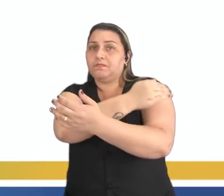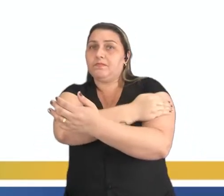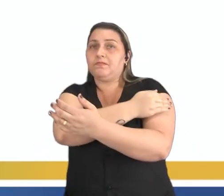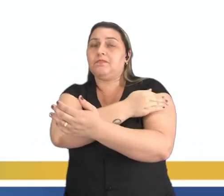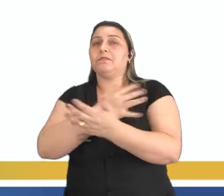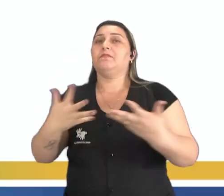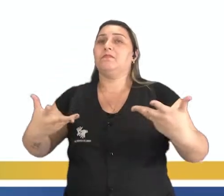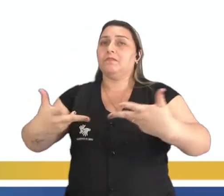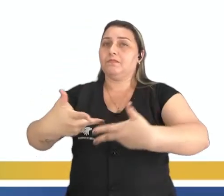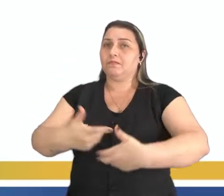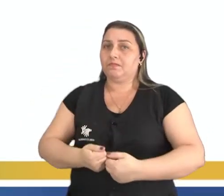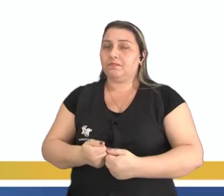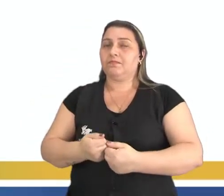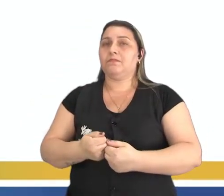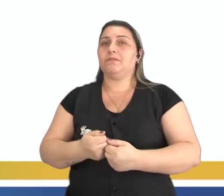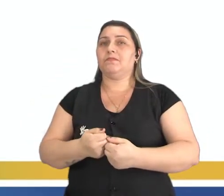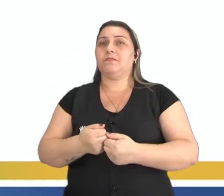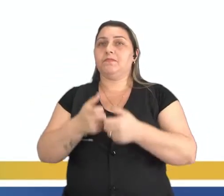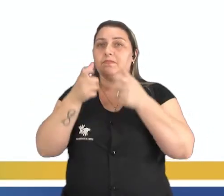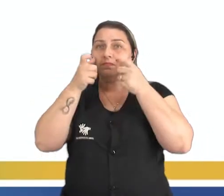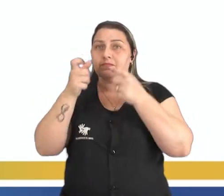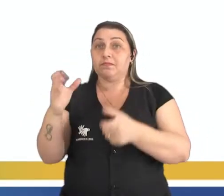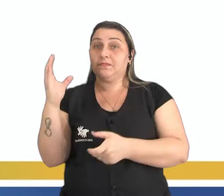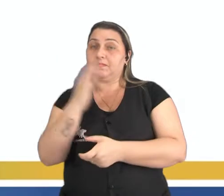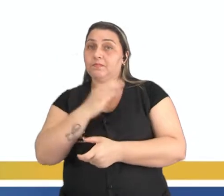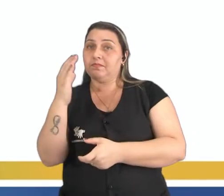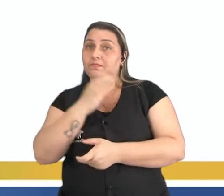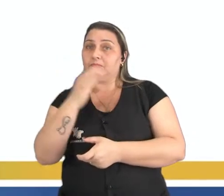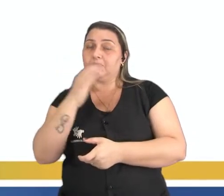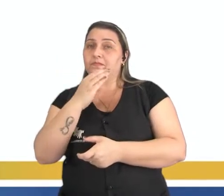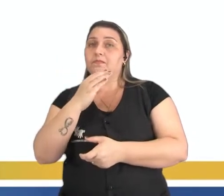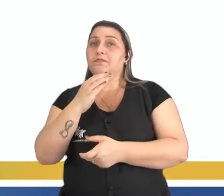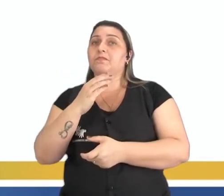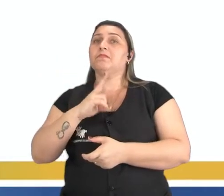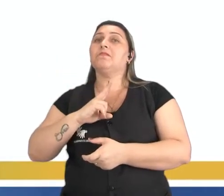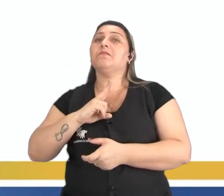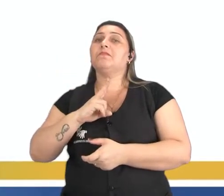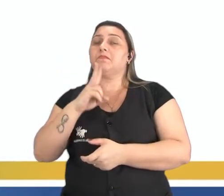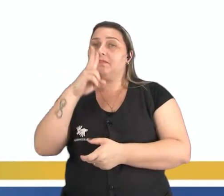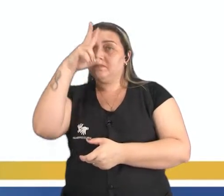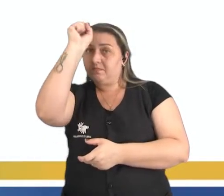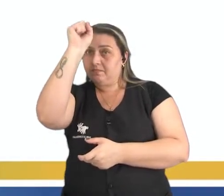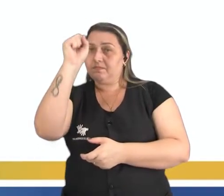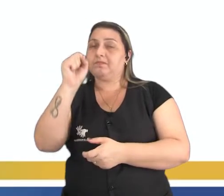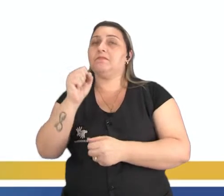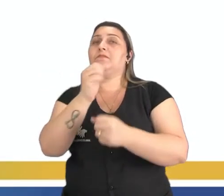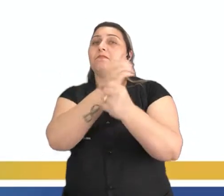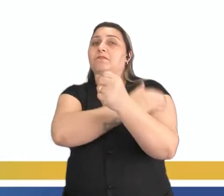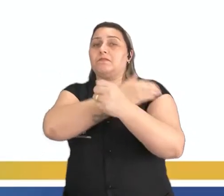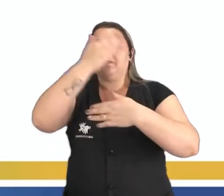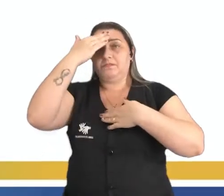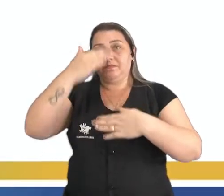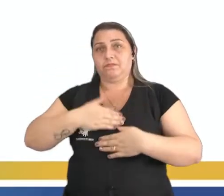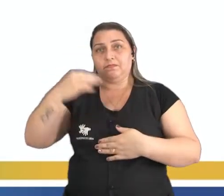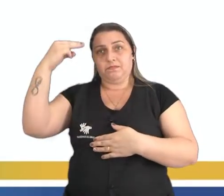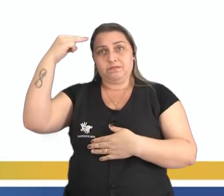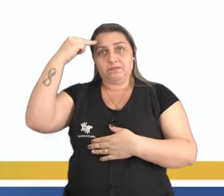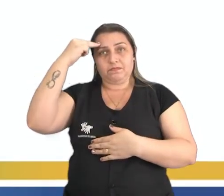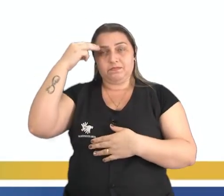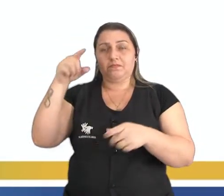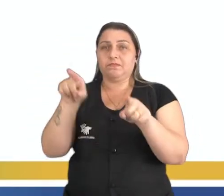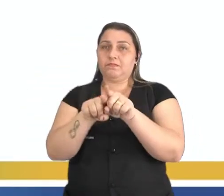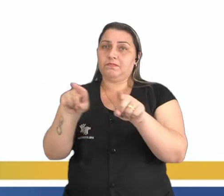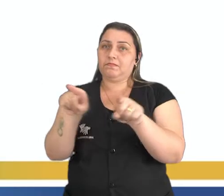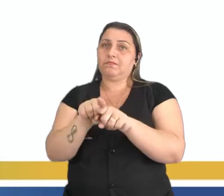a agilidade, a concentração, o dinamismo, a força de vontade, fortalecendo o corpo e a mente.